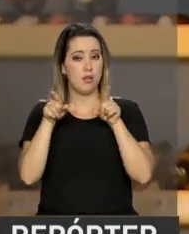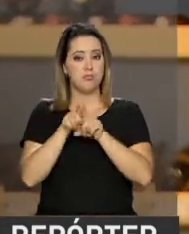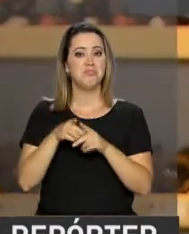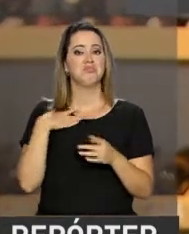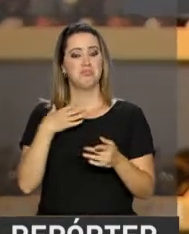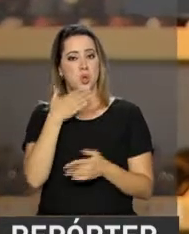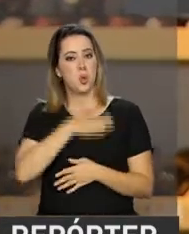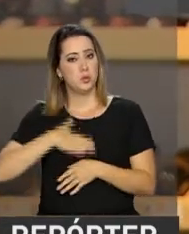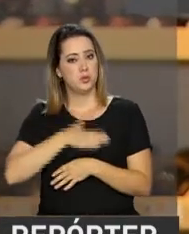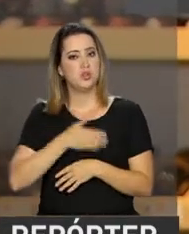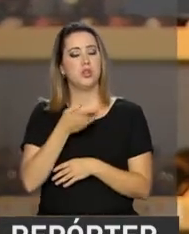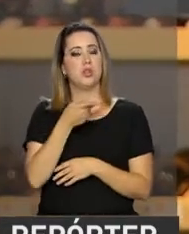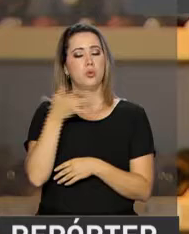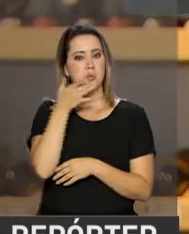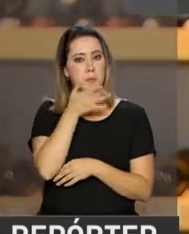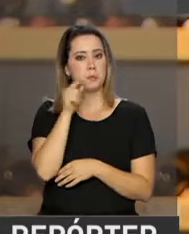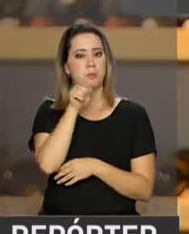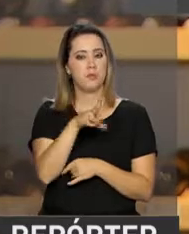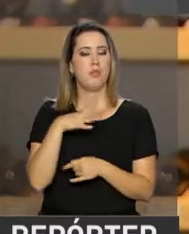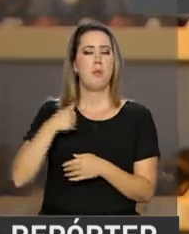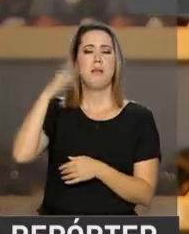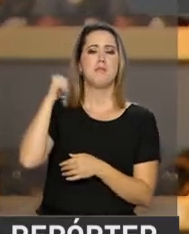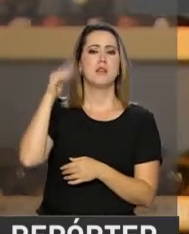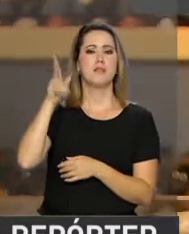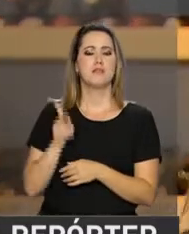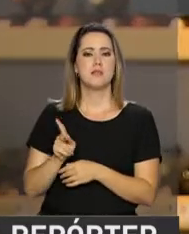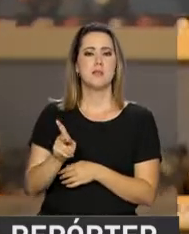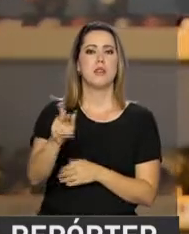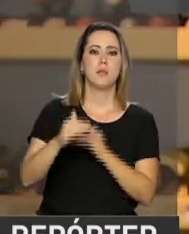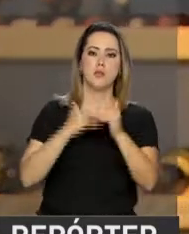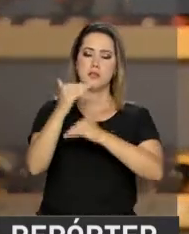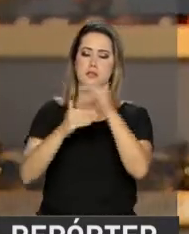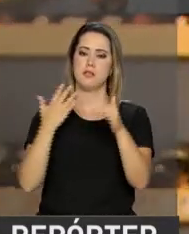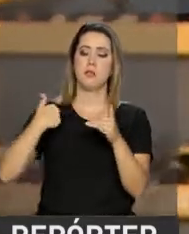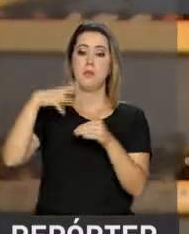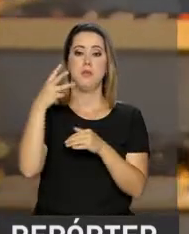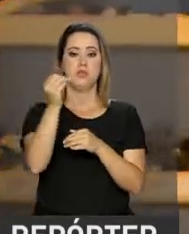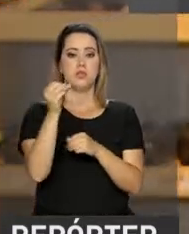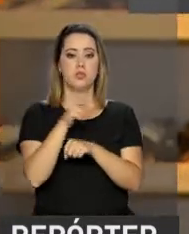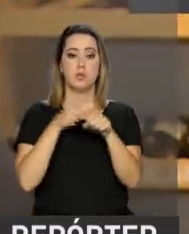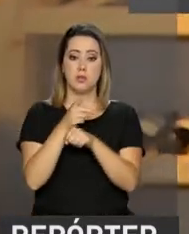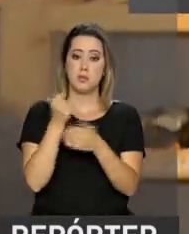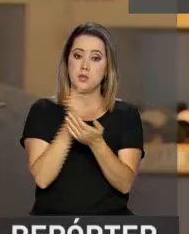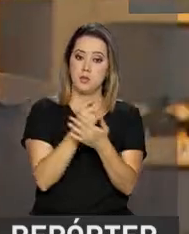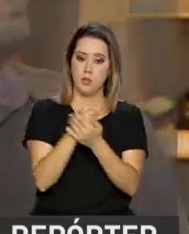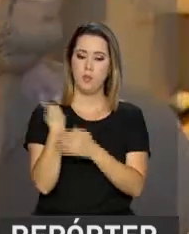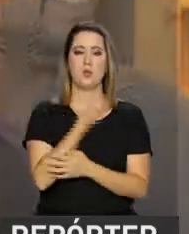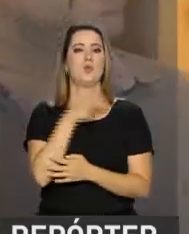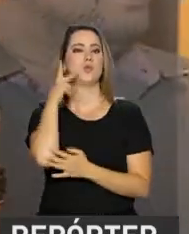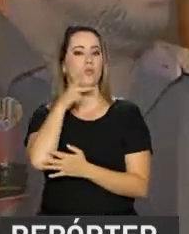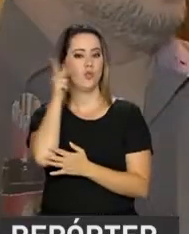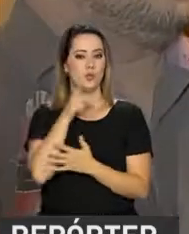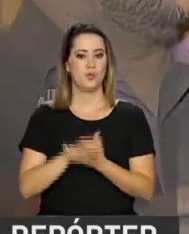está cada vez maior em mais de 30 países já se renderam aos produtos brasileiros